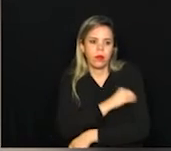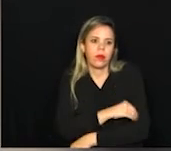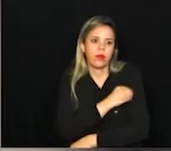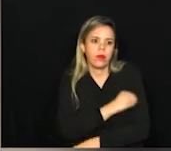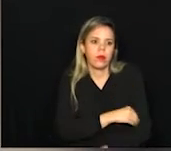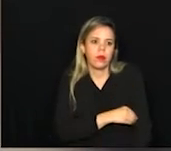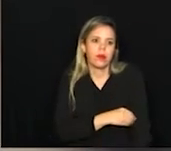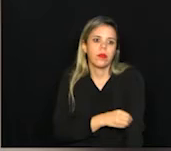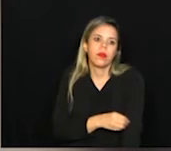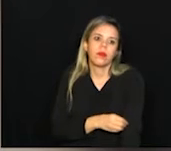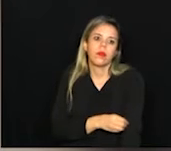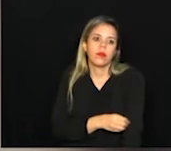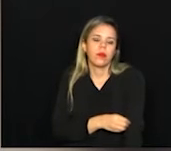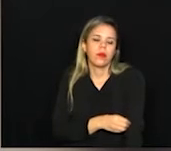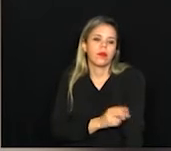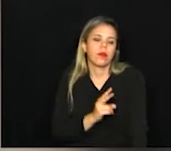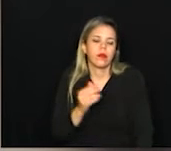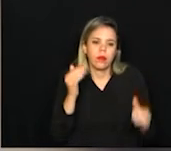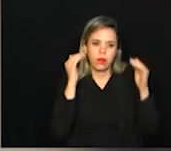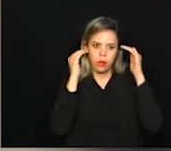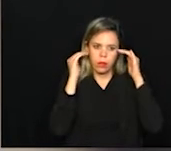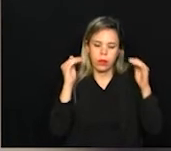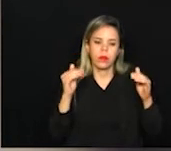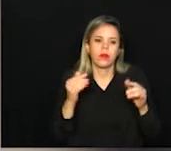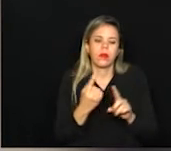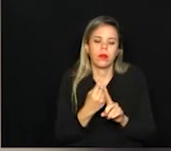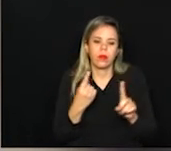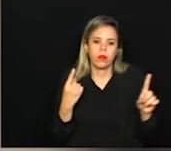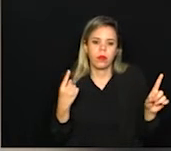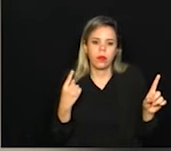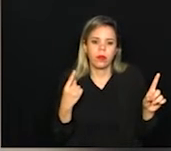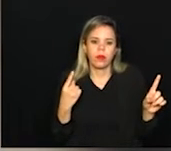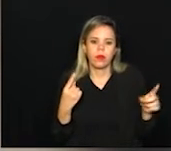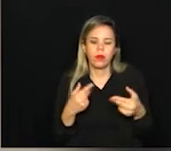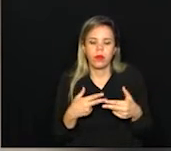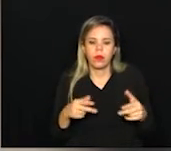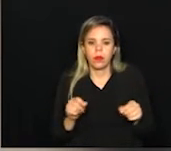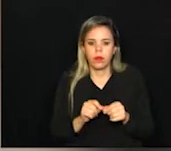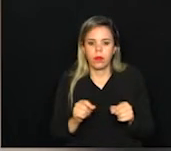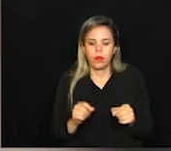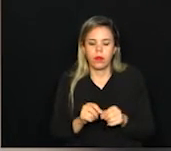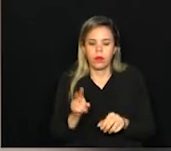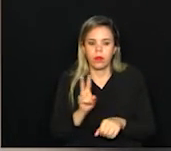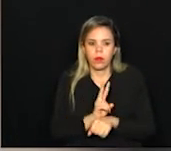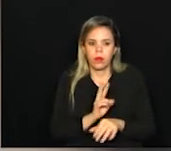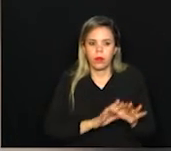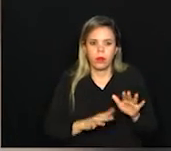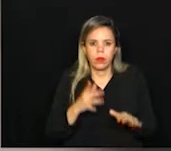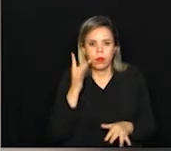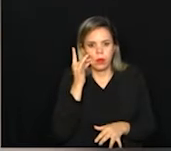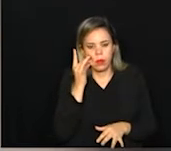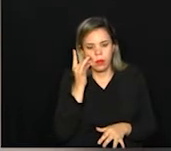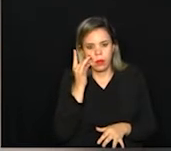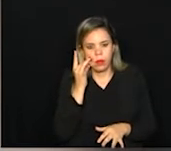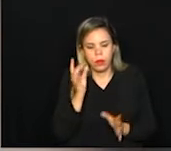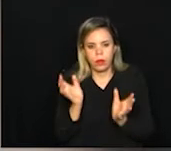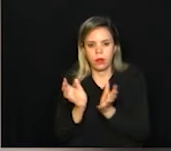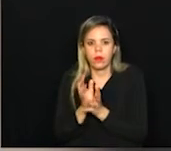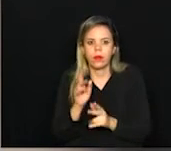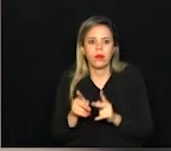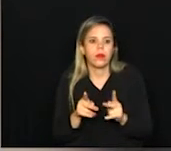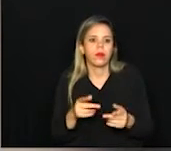gel, seguindo os protocolos de distanciamento e os demais protocolos de cuidados pessoais e